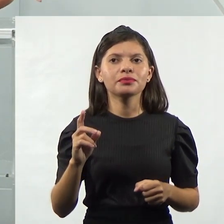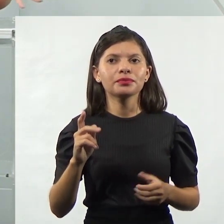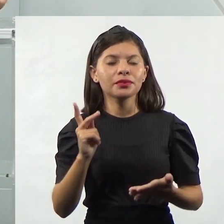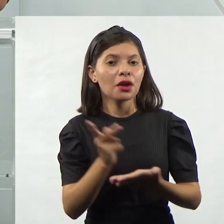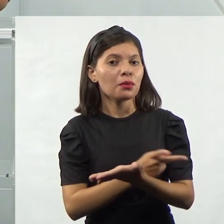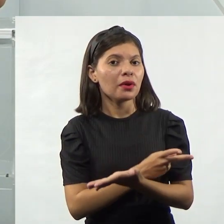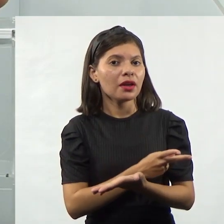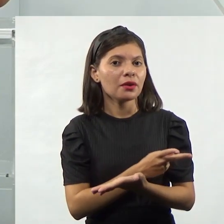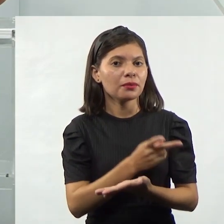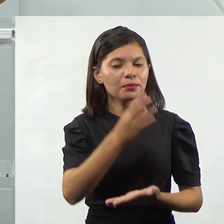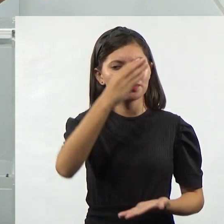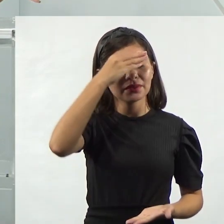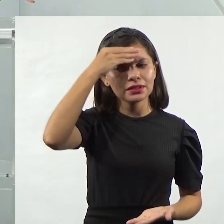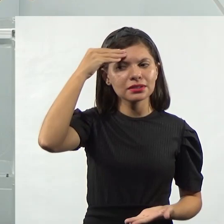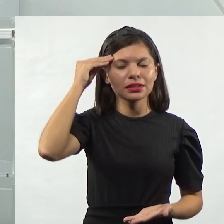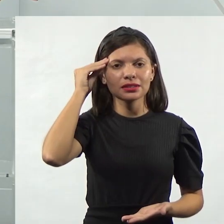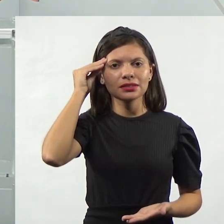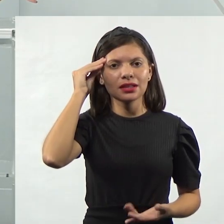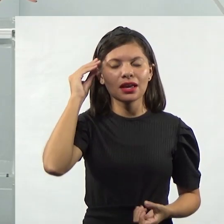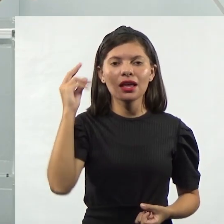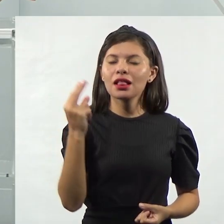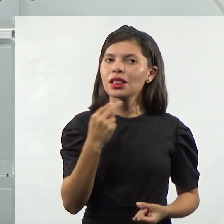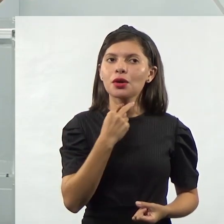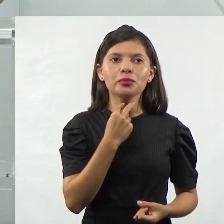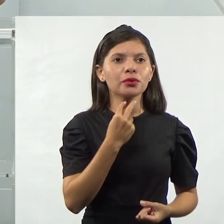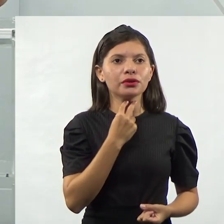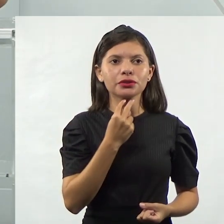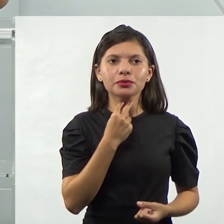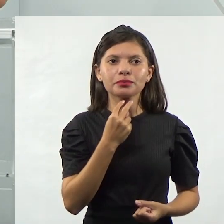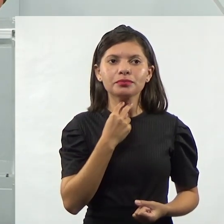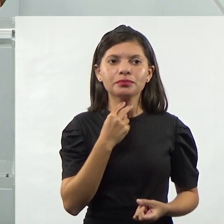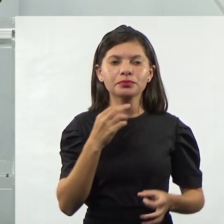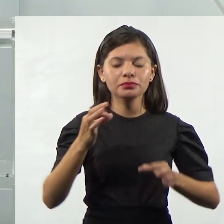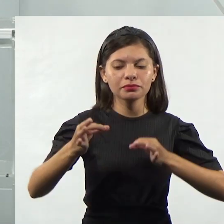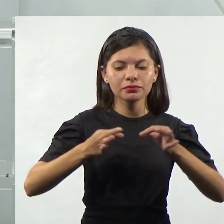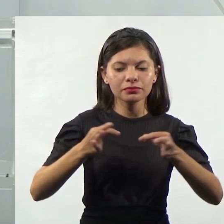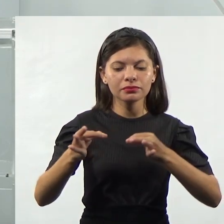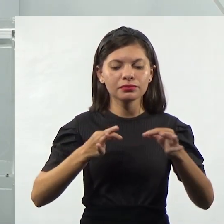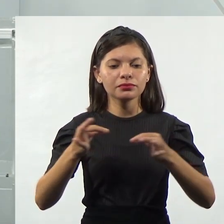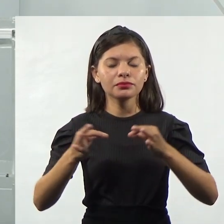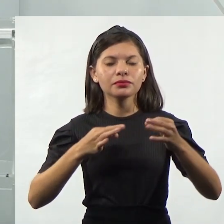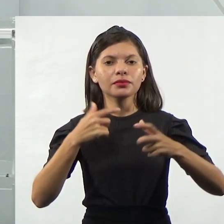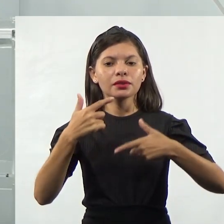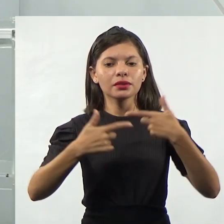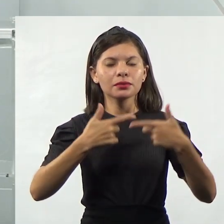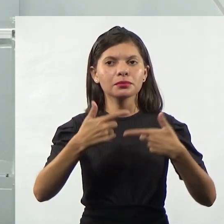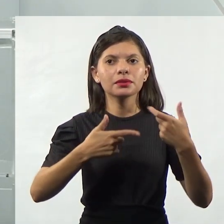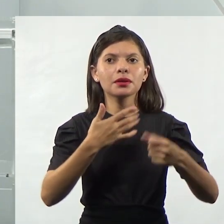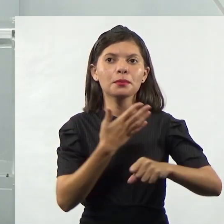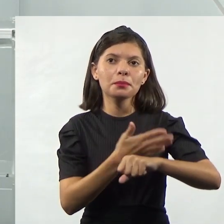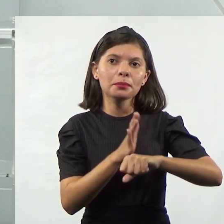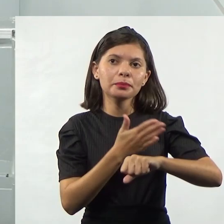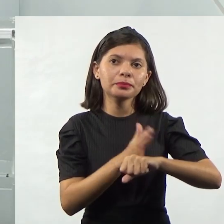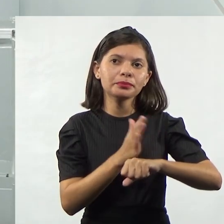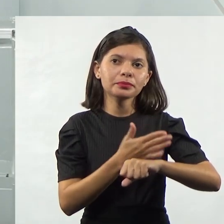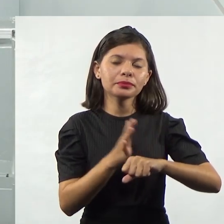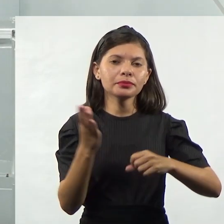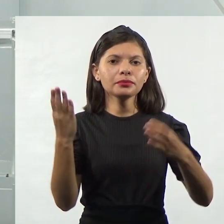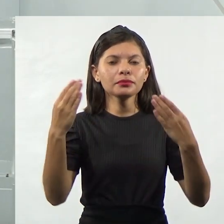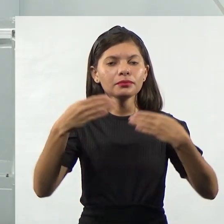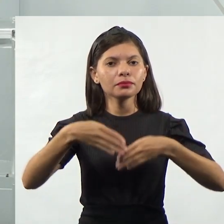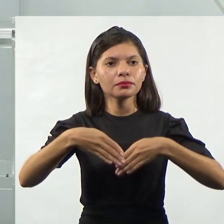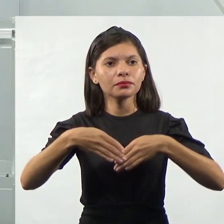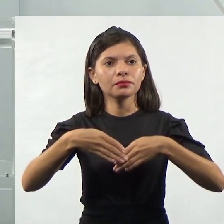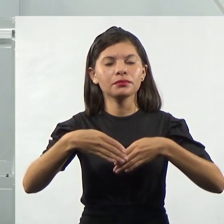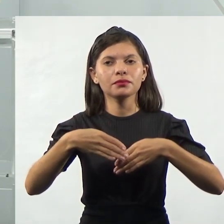gente está estudando, não, esqueci. Não, tem que planejar mesmo, tá? Quem for tratar de trabalhar na prática,